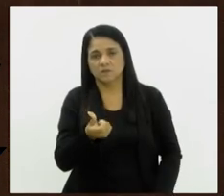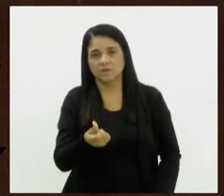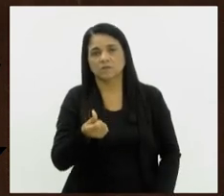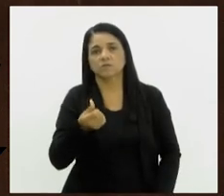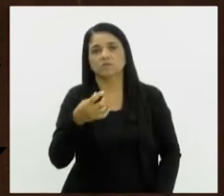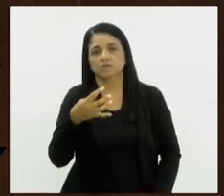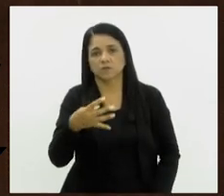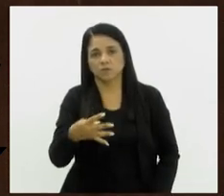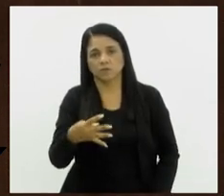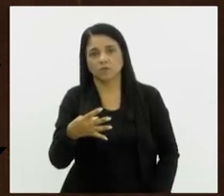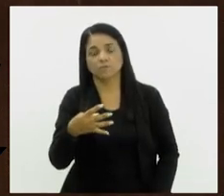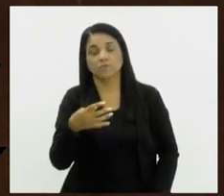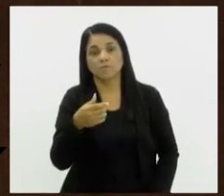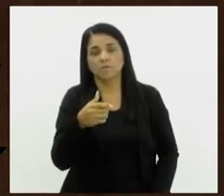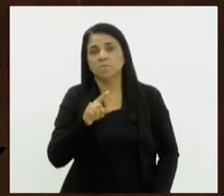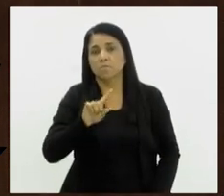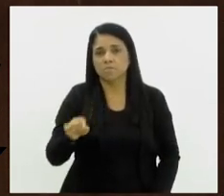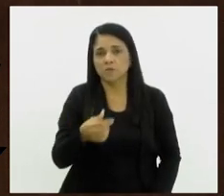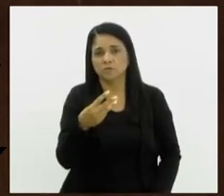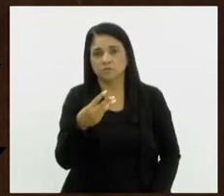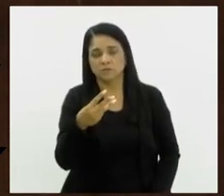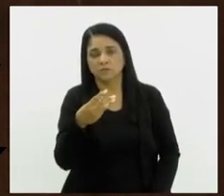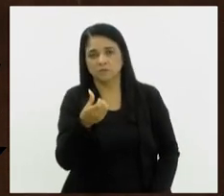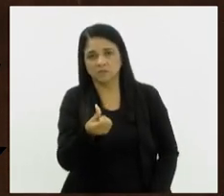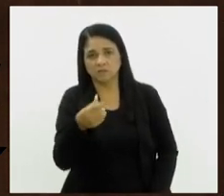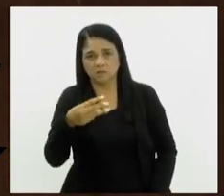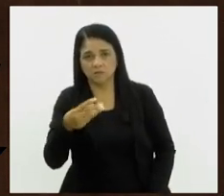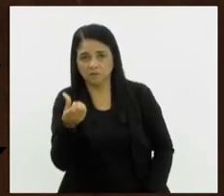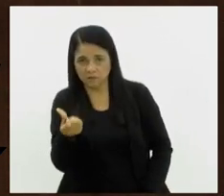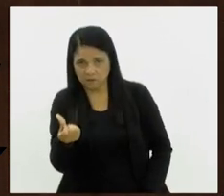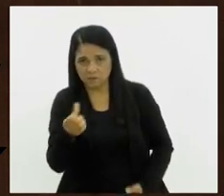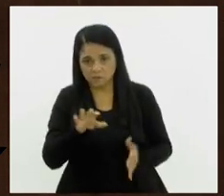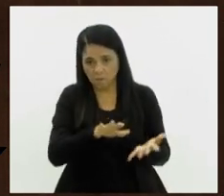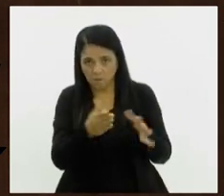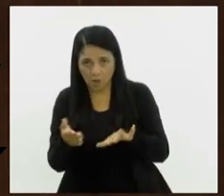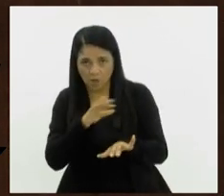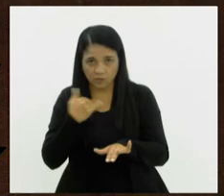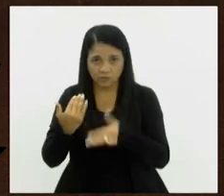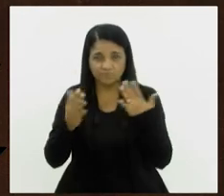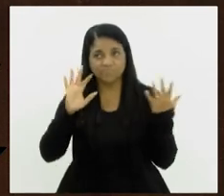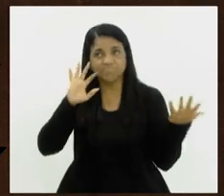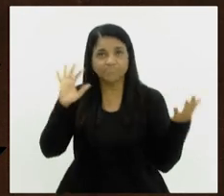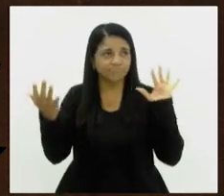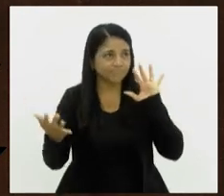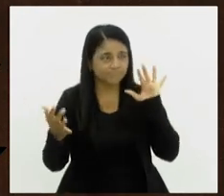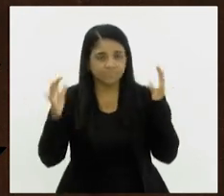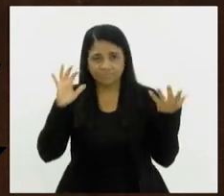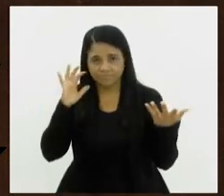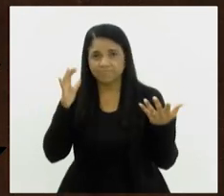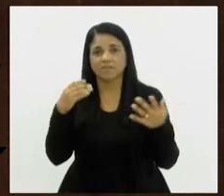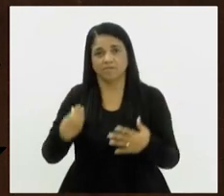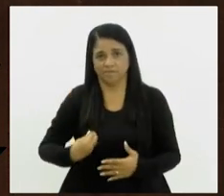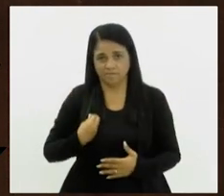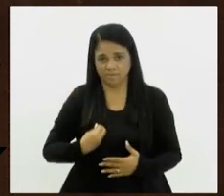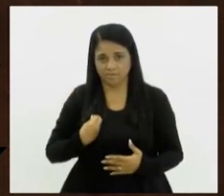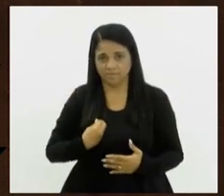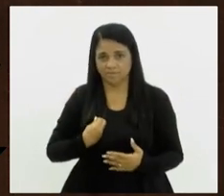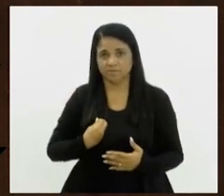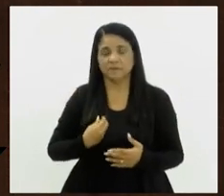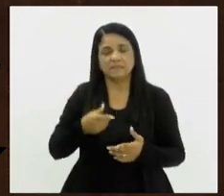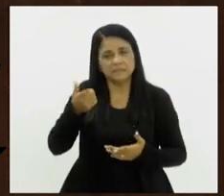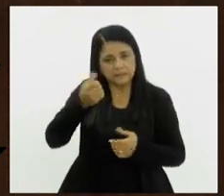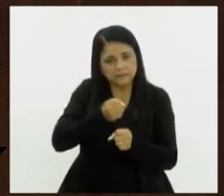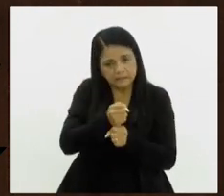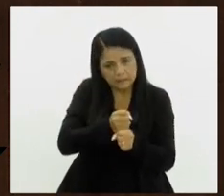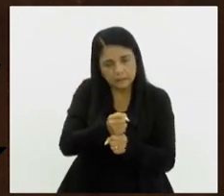um recorde. E dadas as condições climáticas que nós estamos vivendo, cada vez mais adversas, e a reincidência anual de